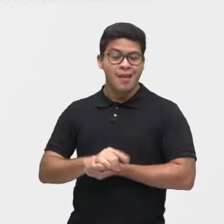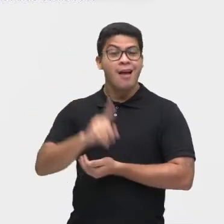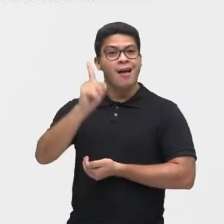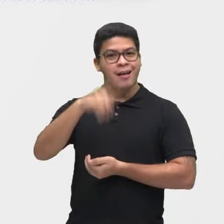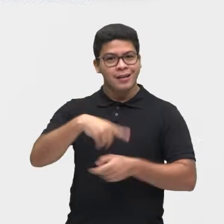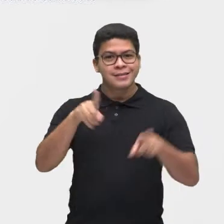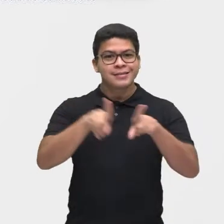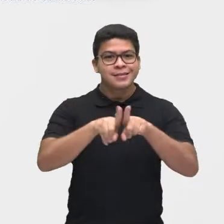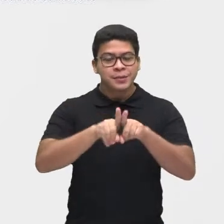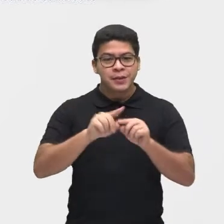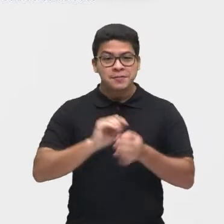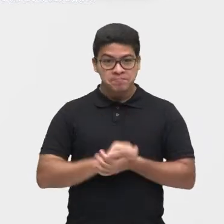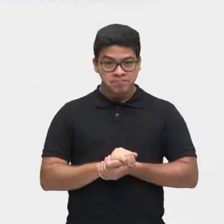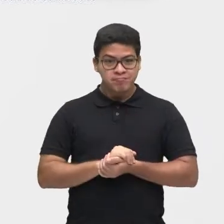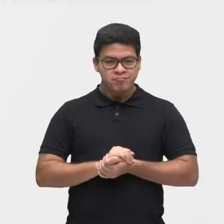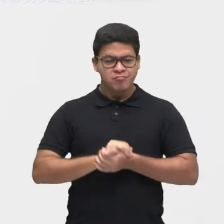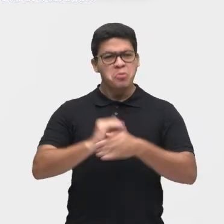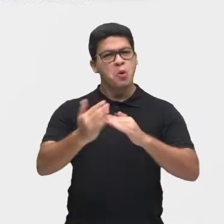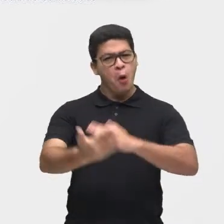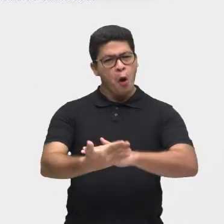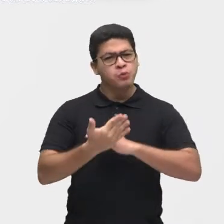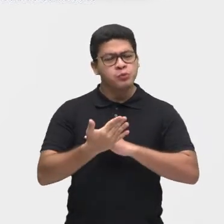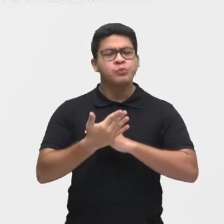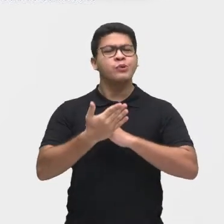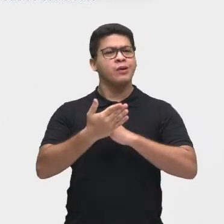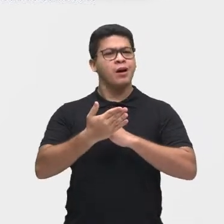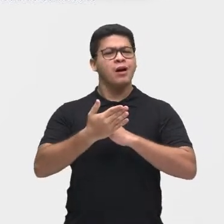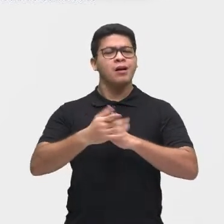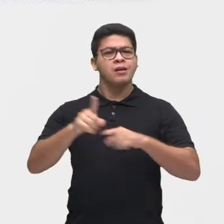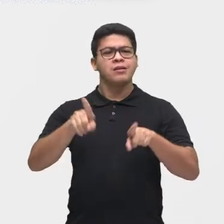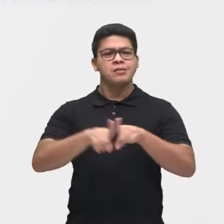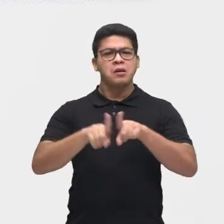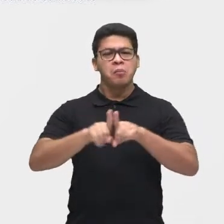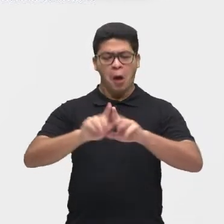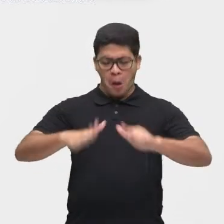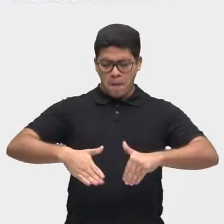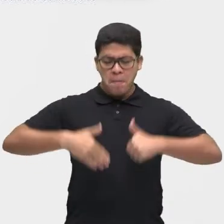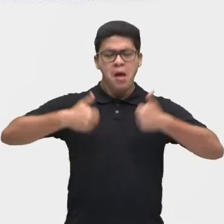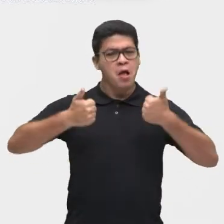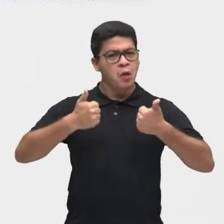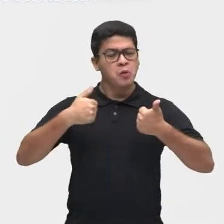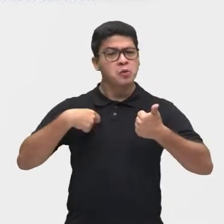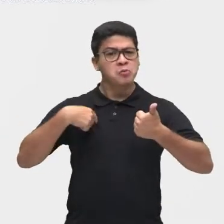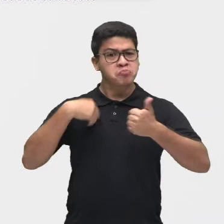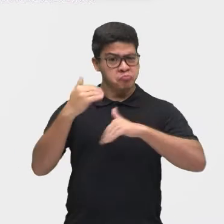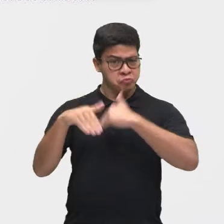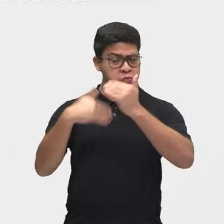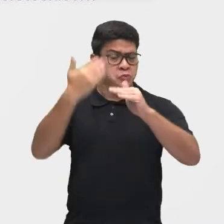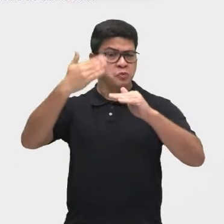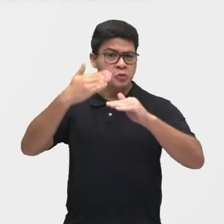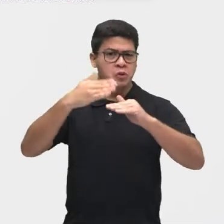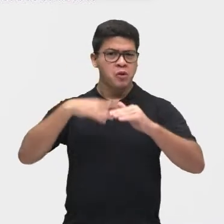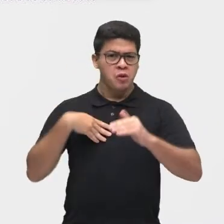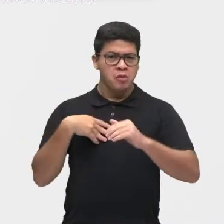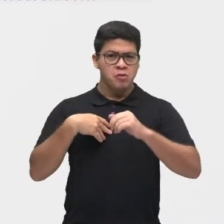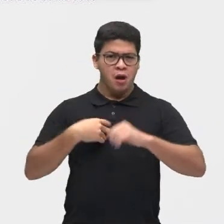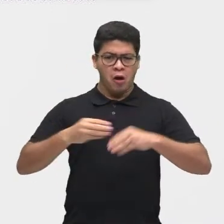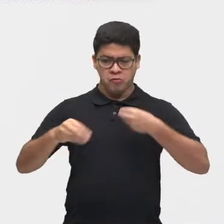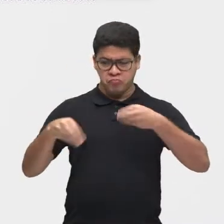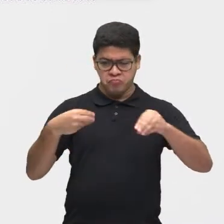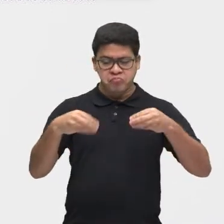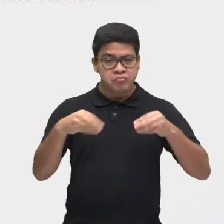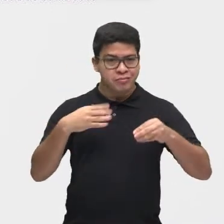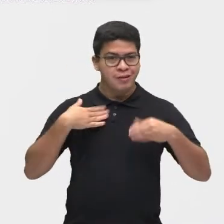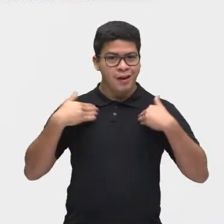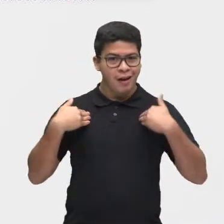aí ajuda mais ainda, né? Quem vai praticar isso aí. E precisa dessa flexibilidade. Junto